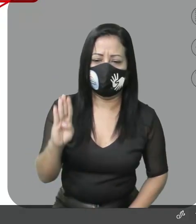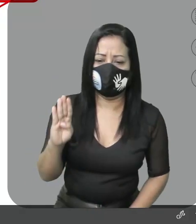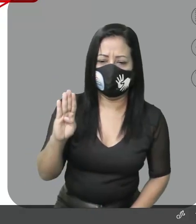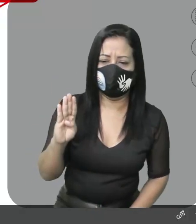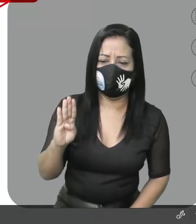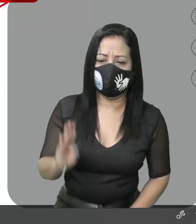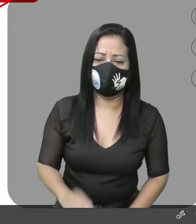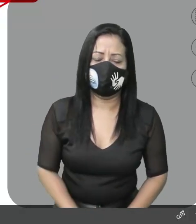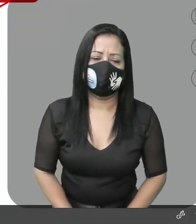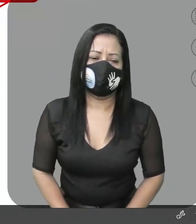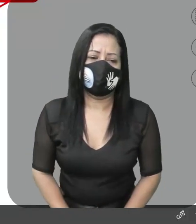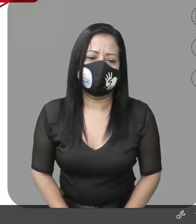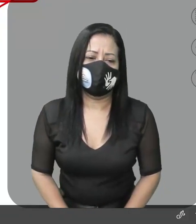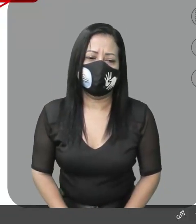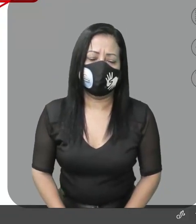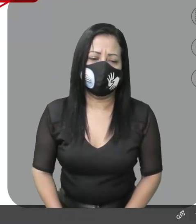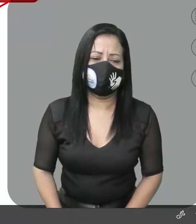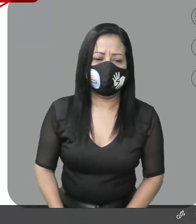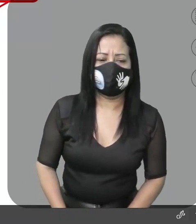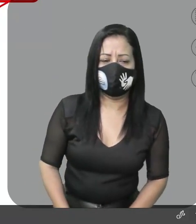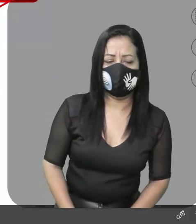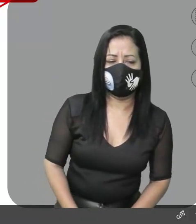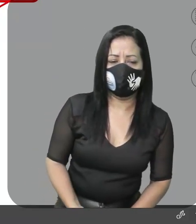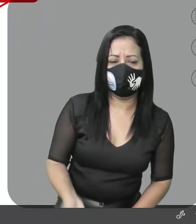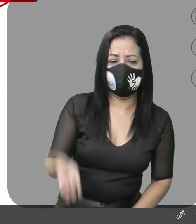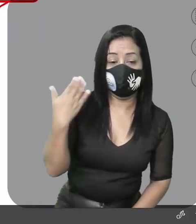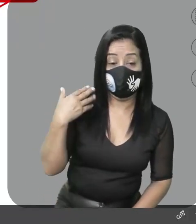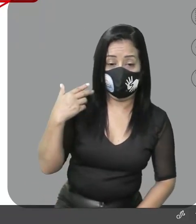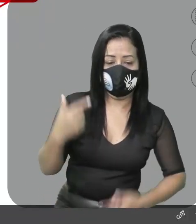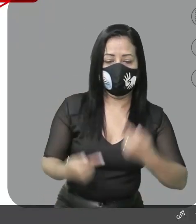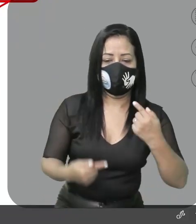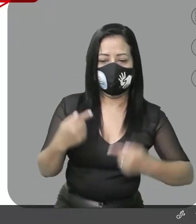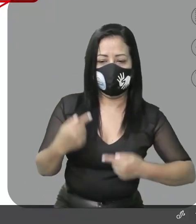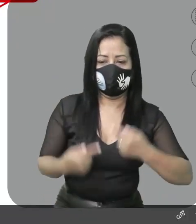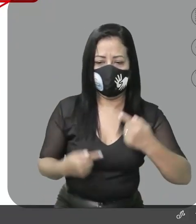B. Eram politicamente autônomas.